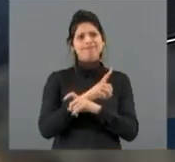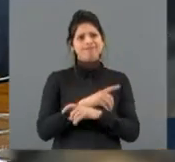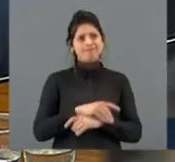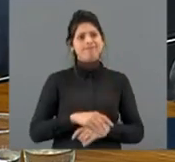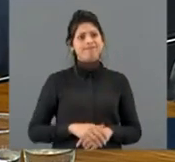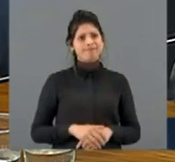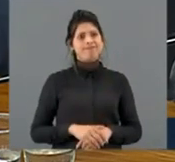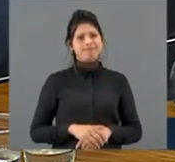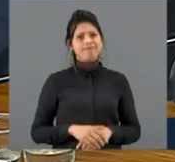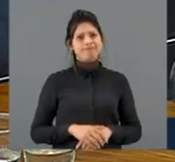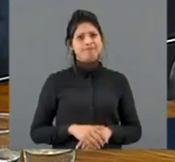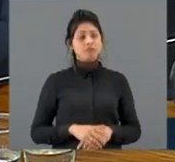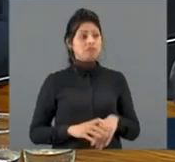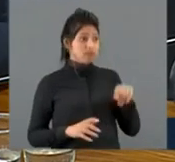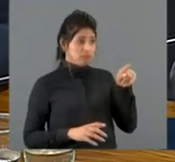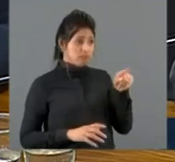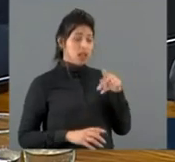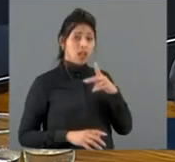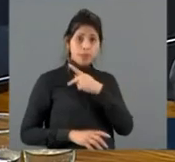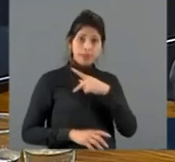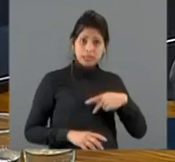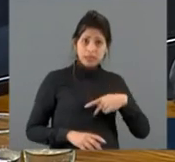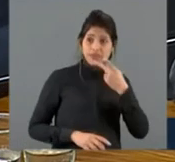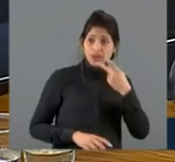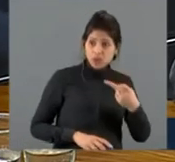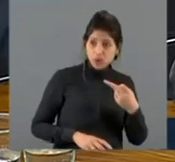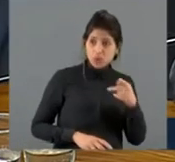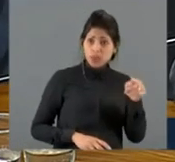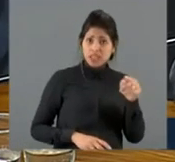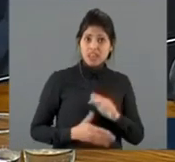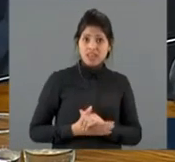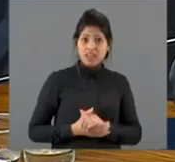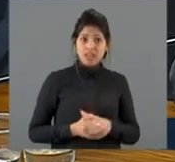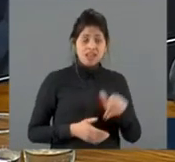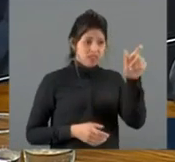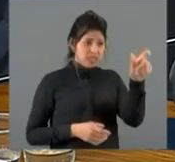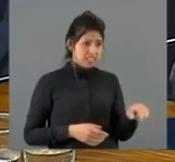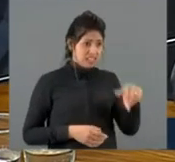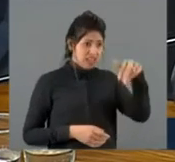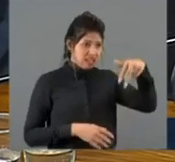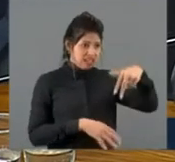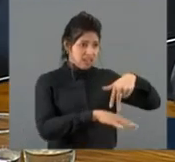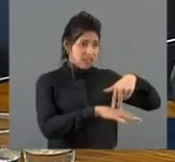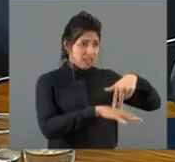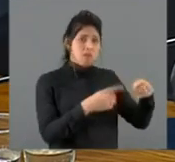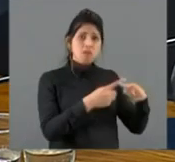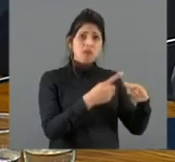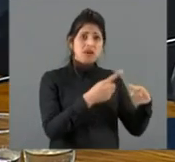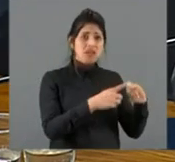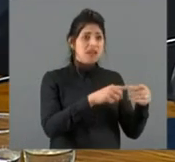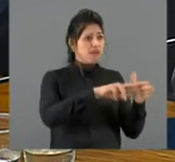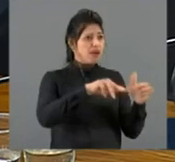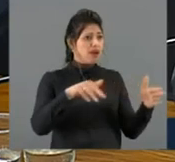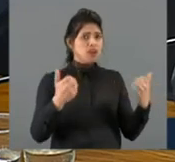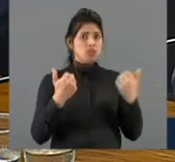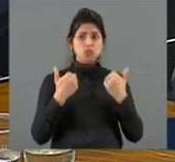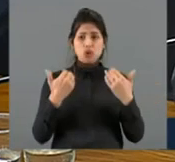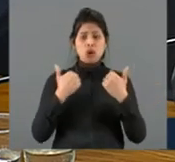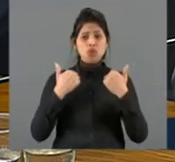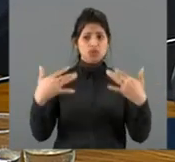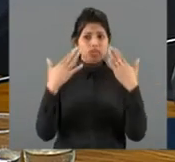Porque, como bem disse o presidente, o senhor Hollenberg está aqui, quando em muitas audiências públicas nós não temos o